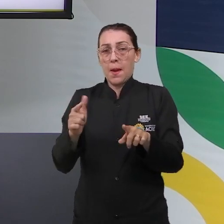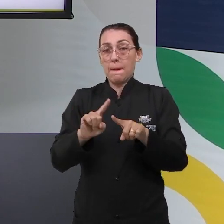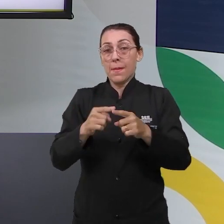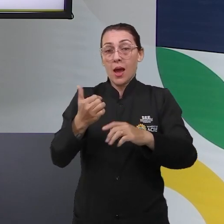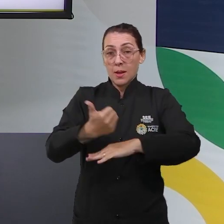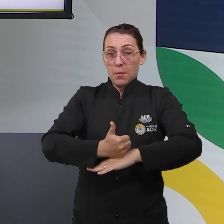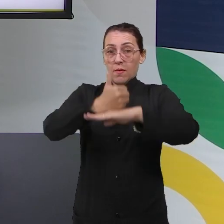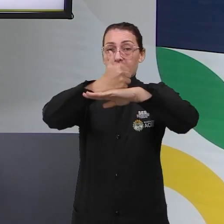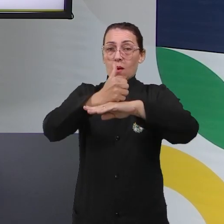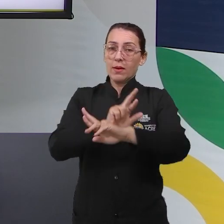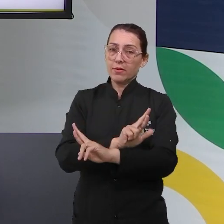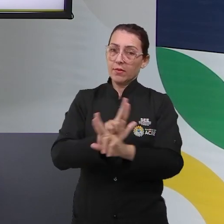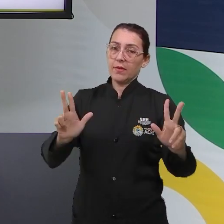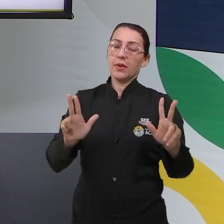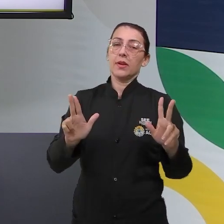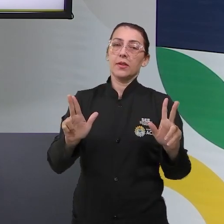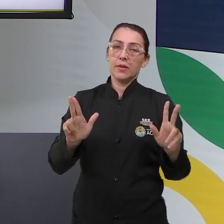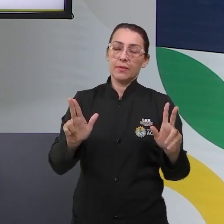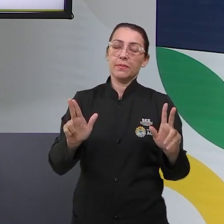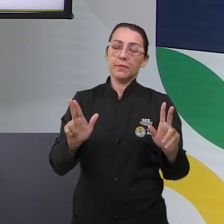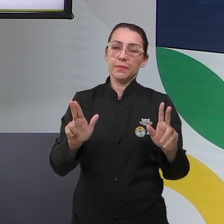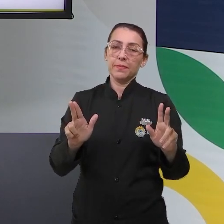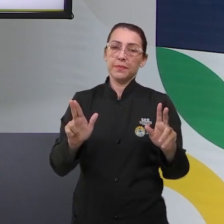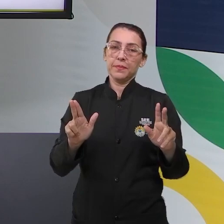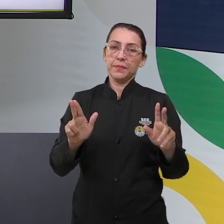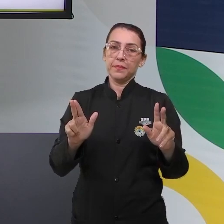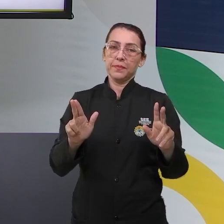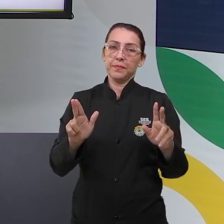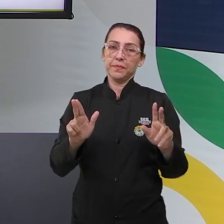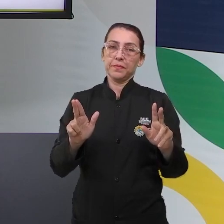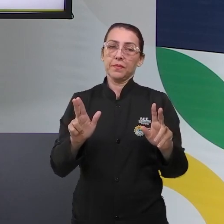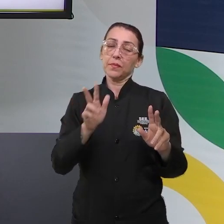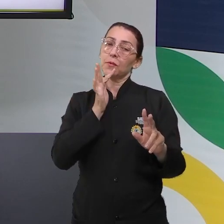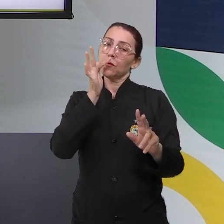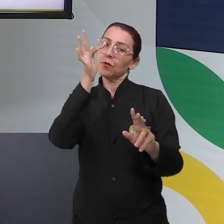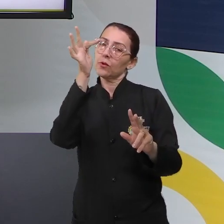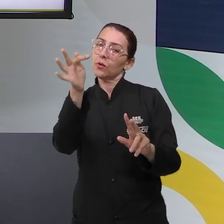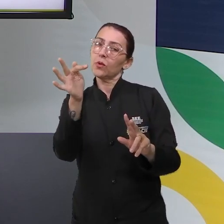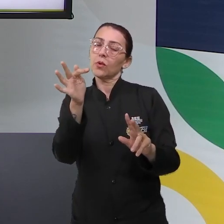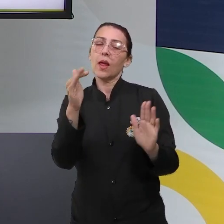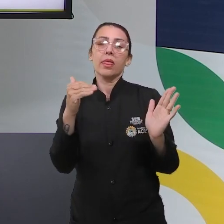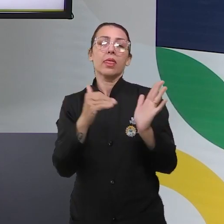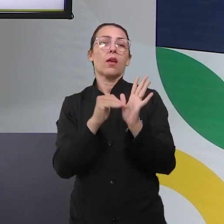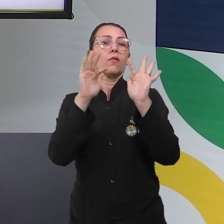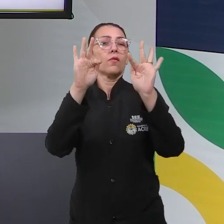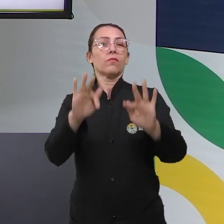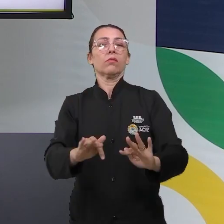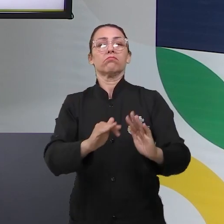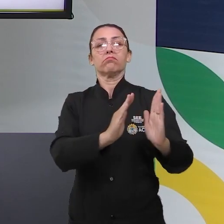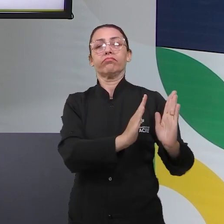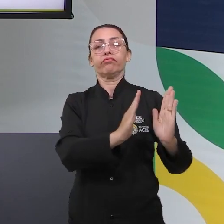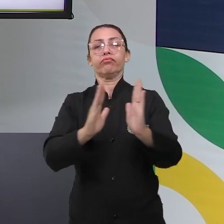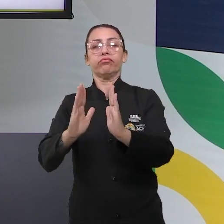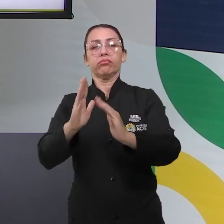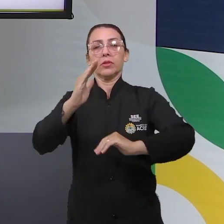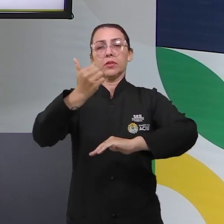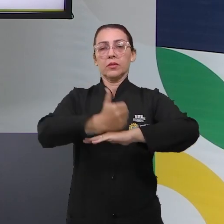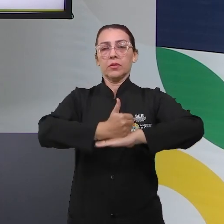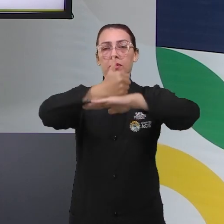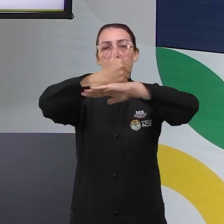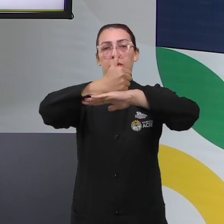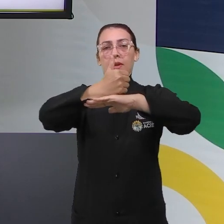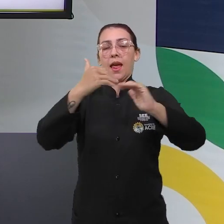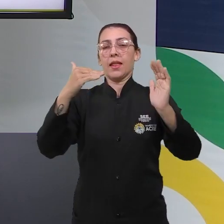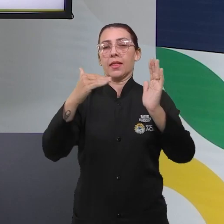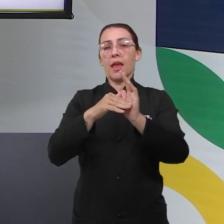não aquilo que você pretende se consolidar dentro de uma trajetória profissional por exemplo,